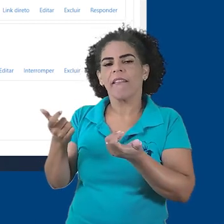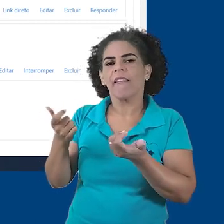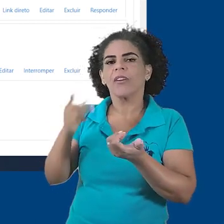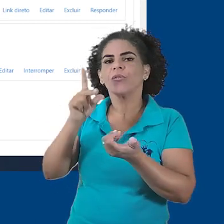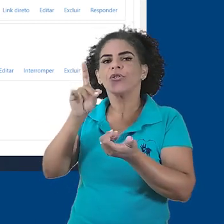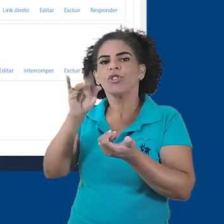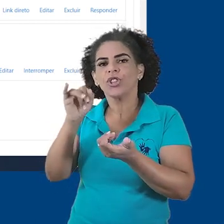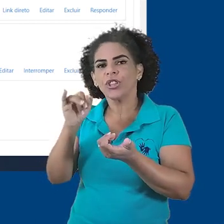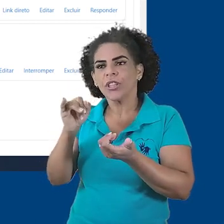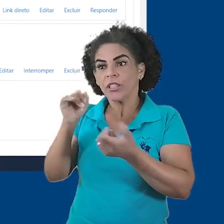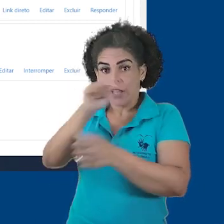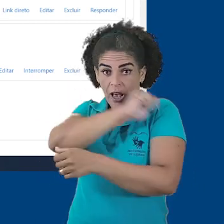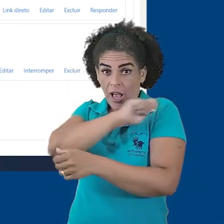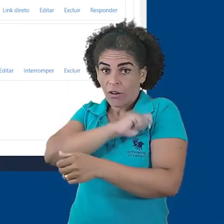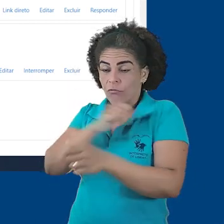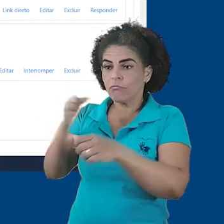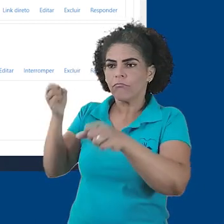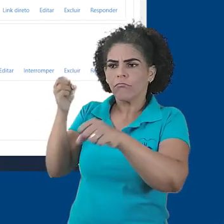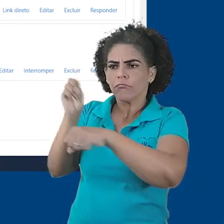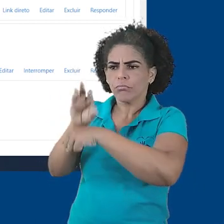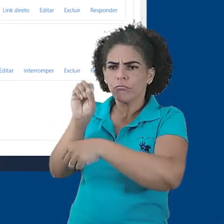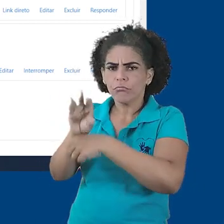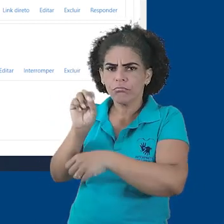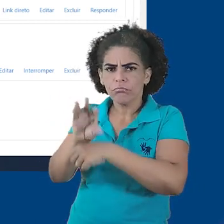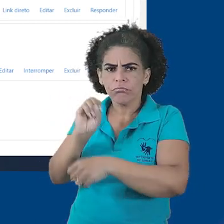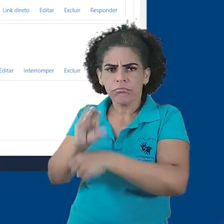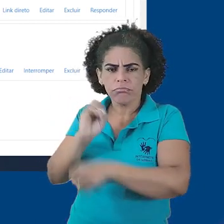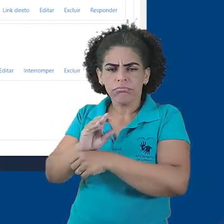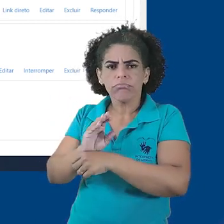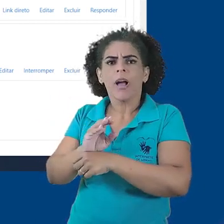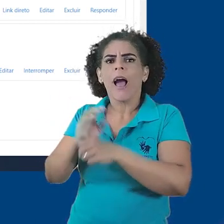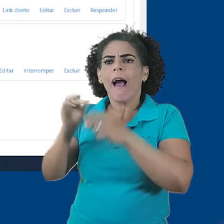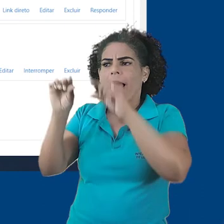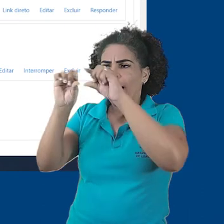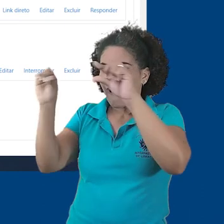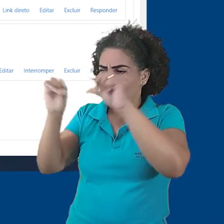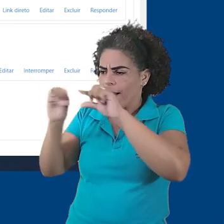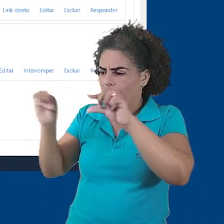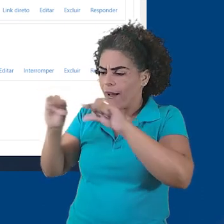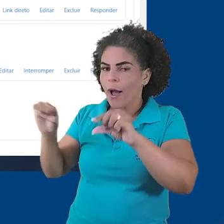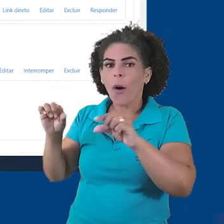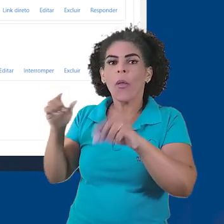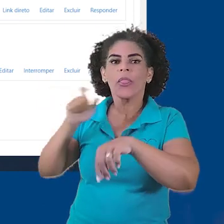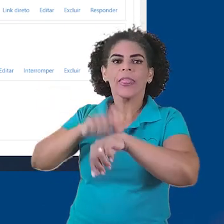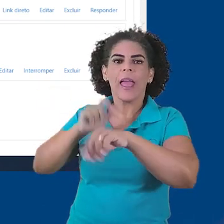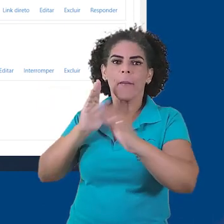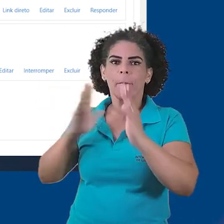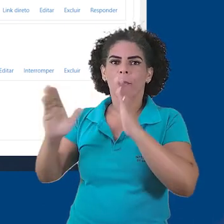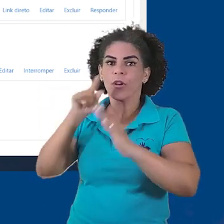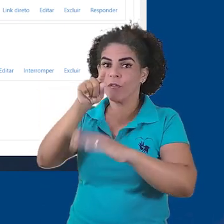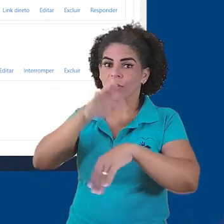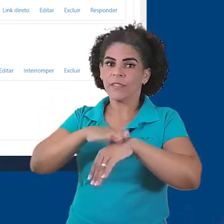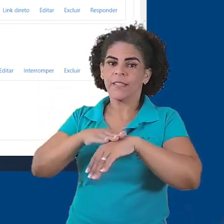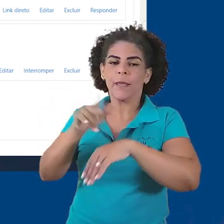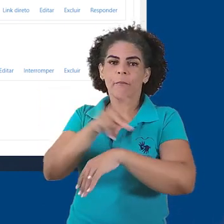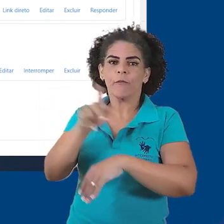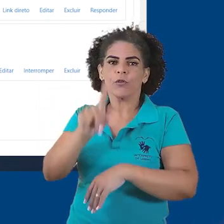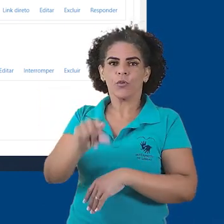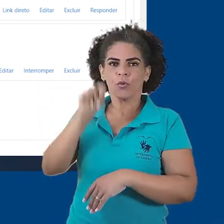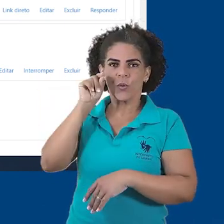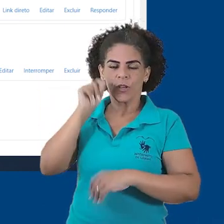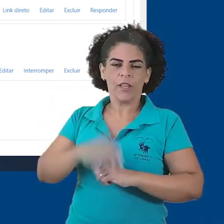avaliação e fizeram as postagens dentro dos prazos vão ter uma caixinha de avaliação dentro de cada